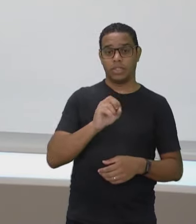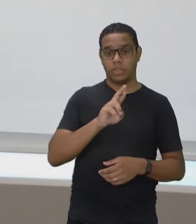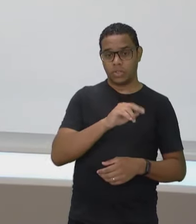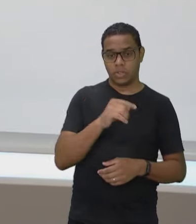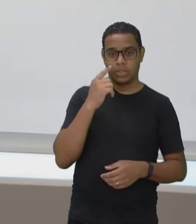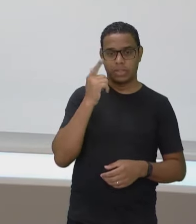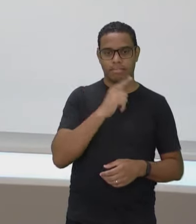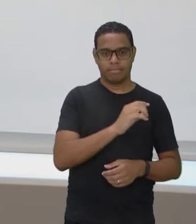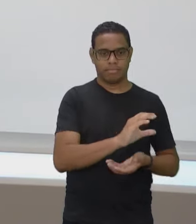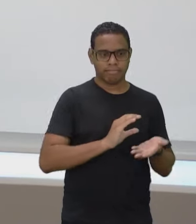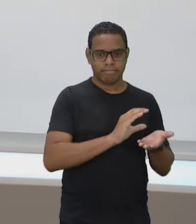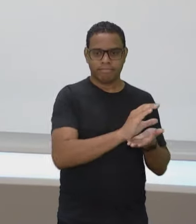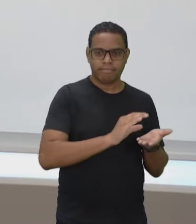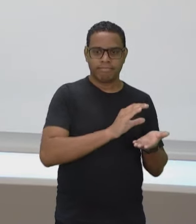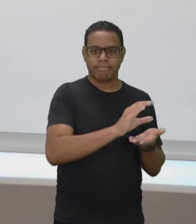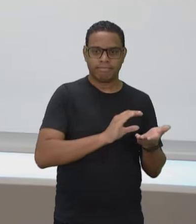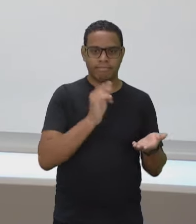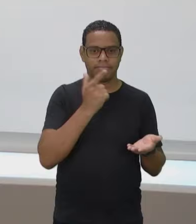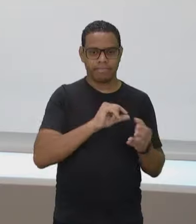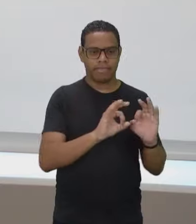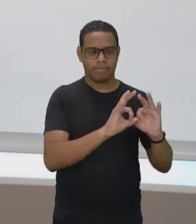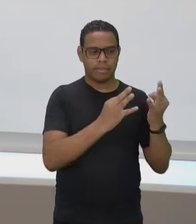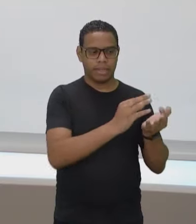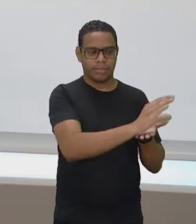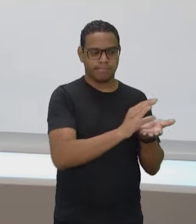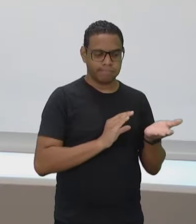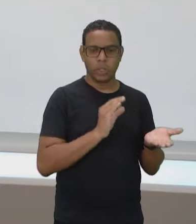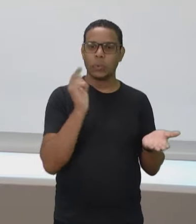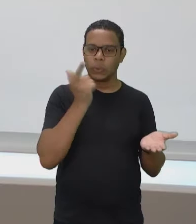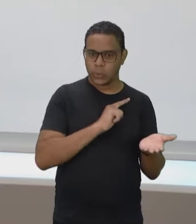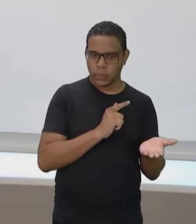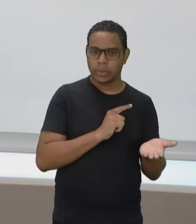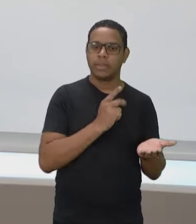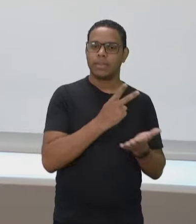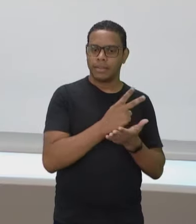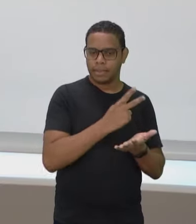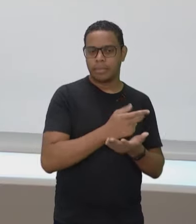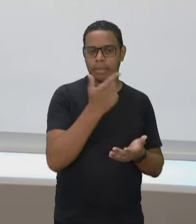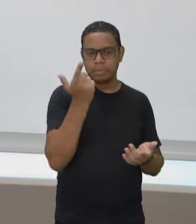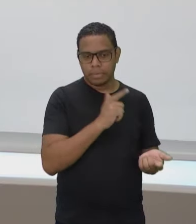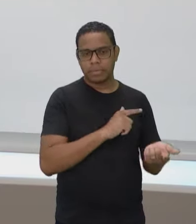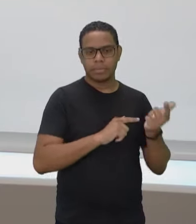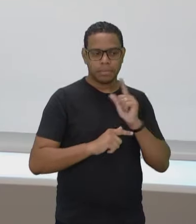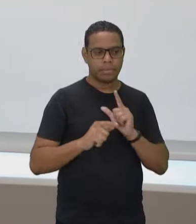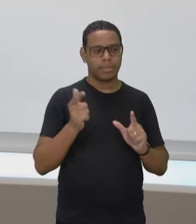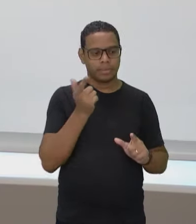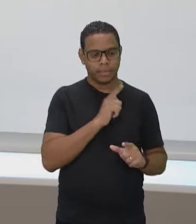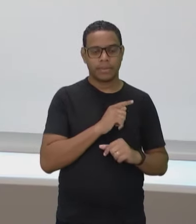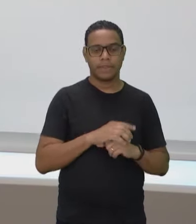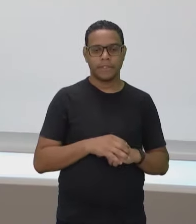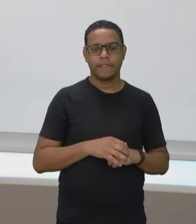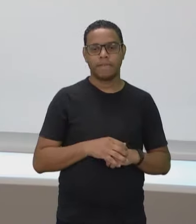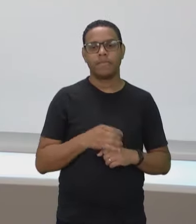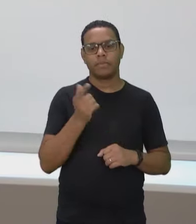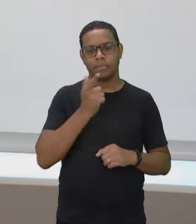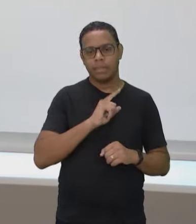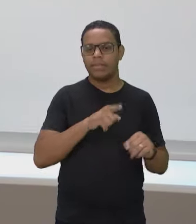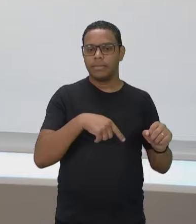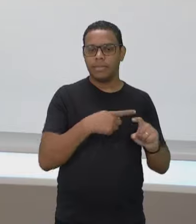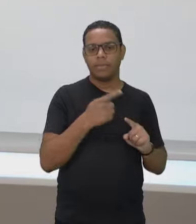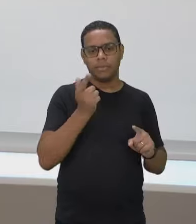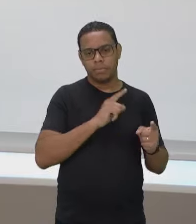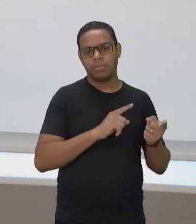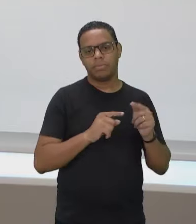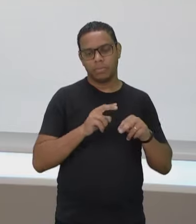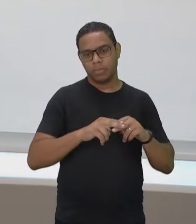saía receita. Então, ele ganhava bônus da família. O Heitor sempre conseguiu aí mais um extra. Por